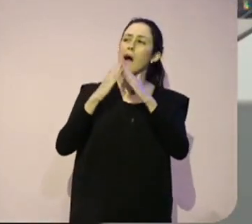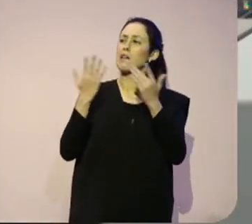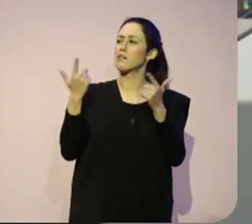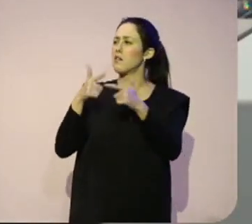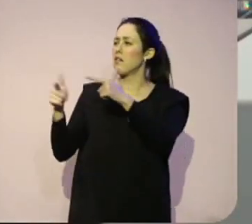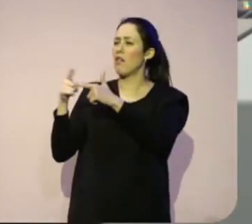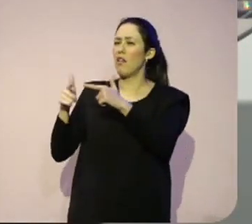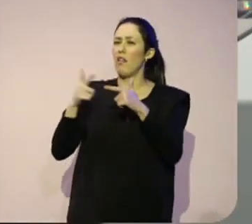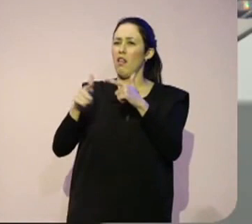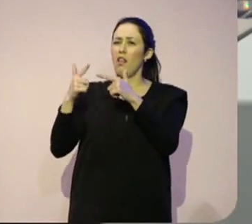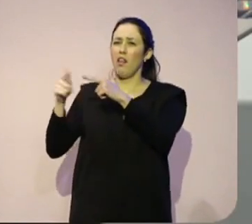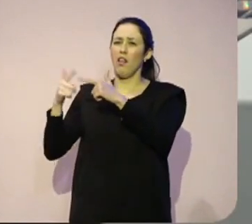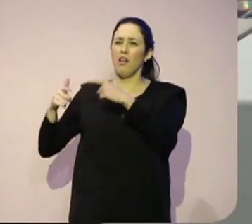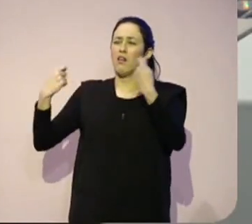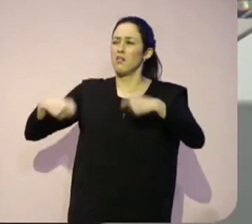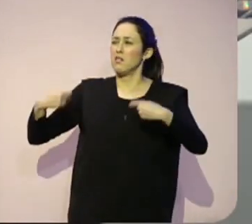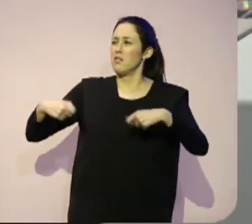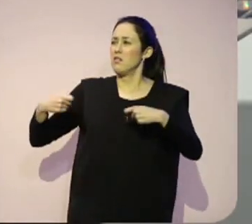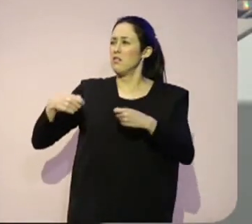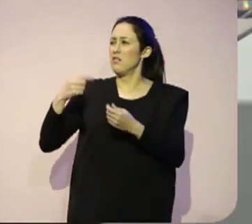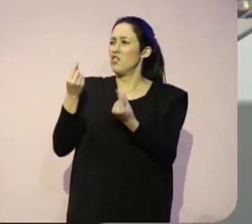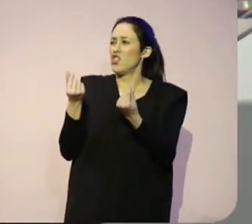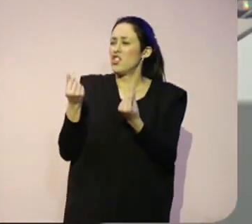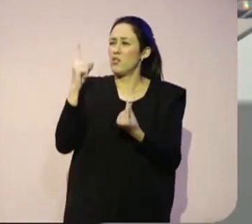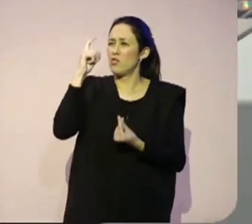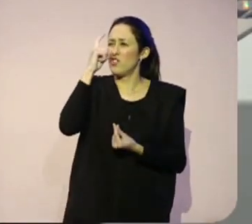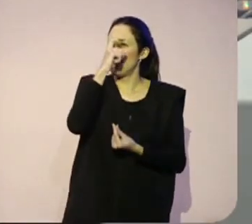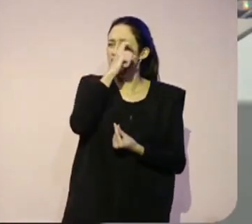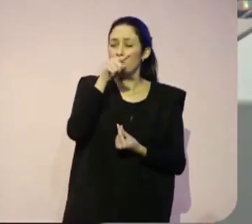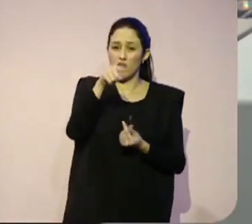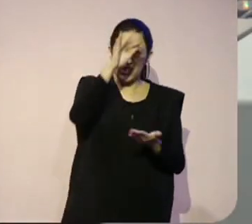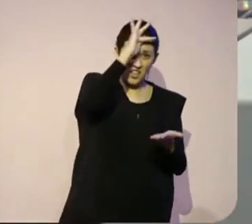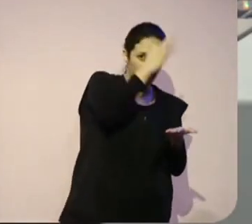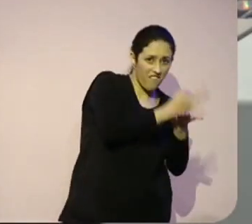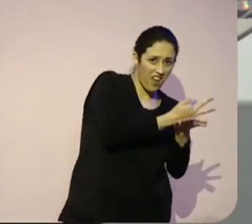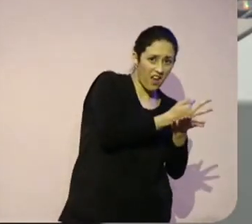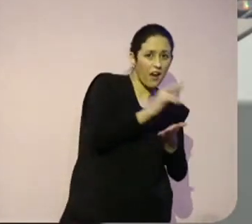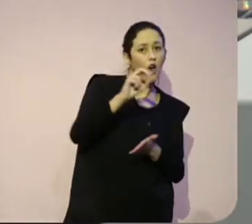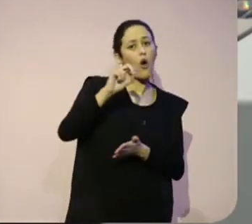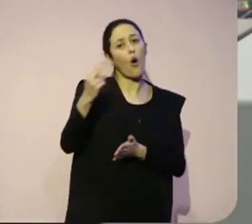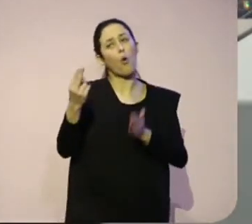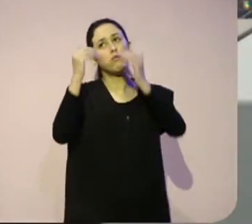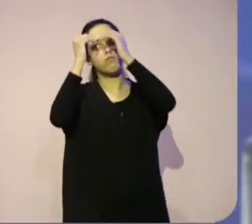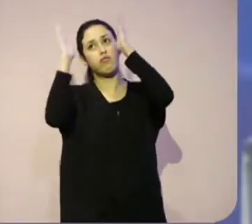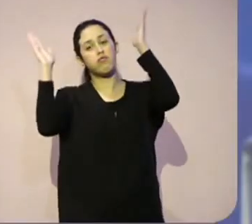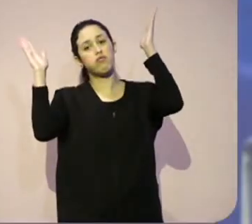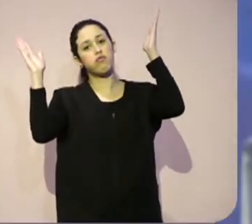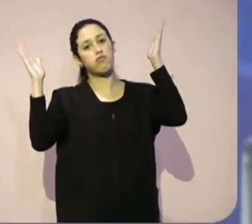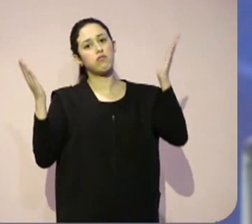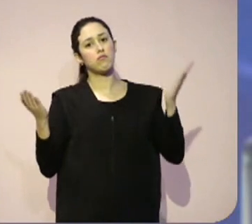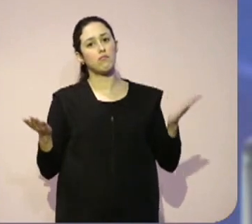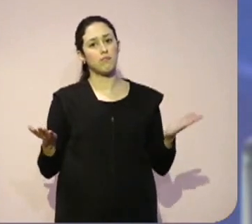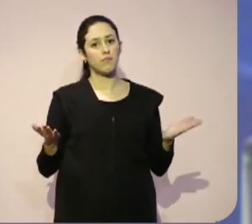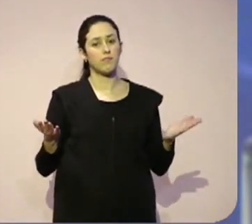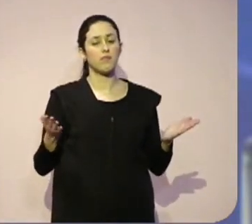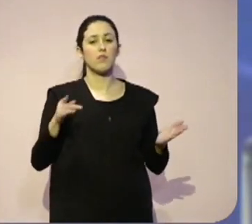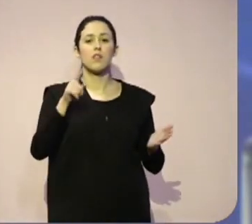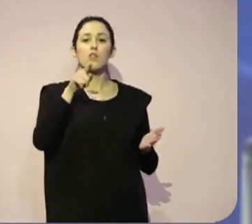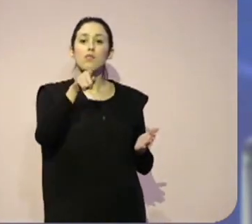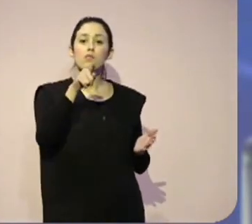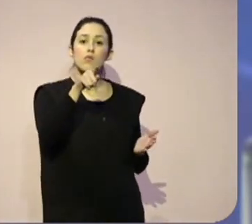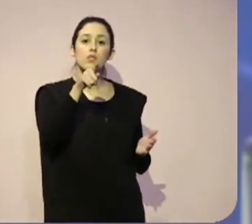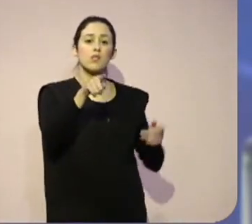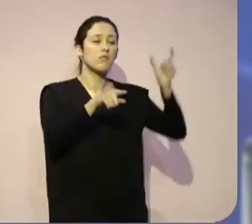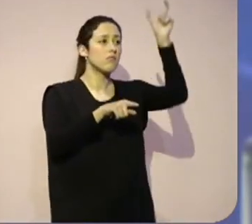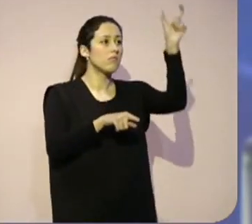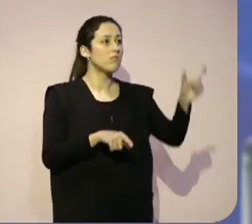necessidade? Você tem resistido na fé e na confiança em Jesus ou tem desistido? Como é que tem sido para você quando perde